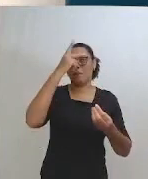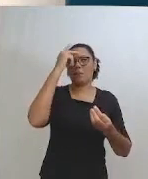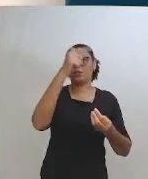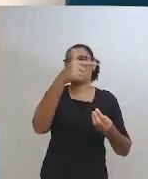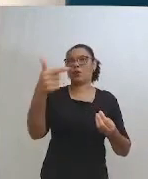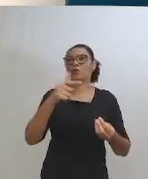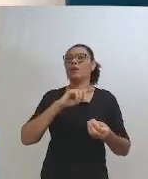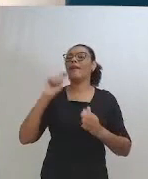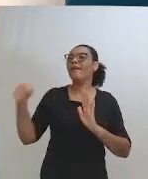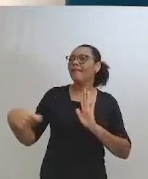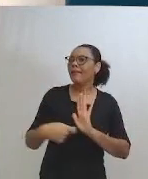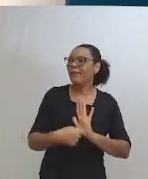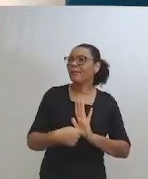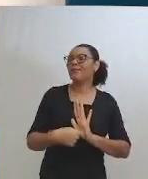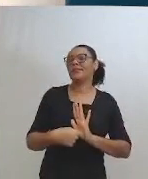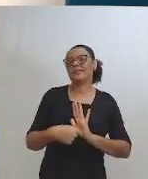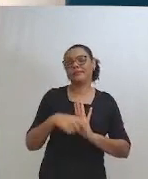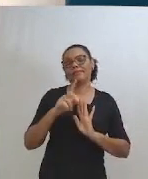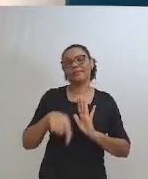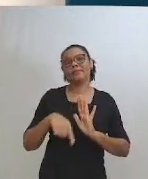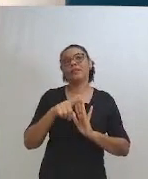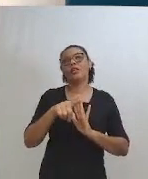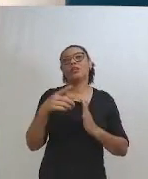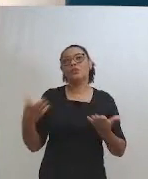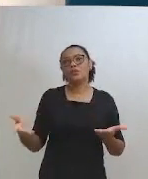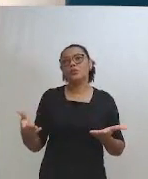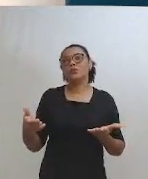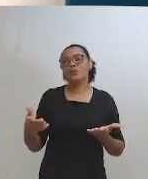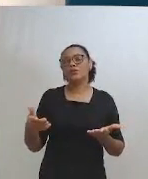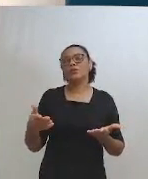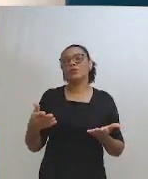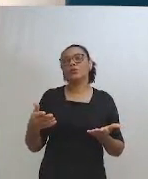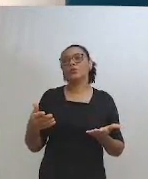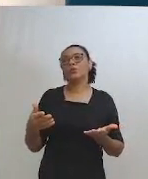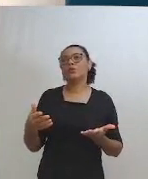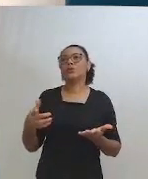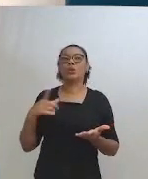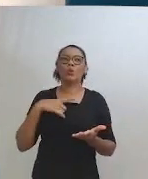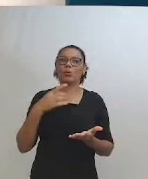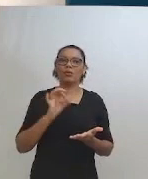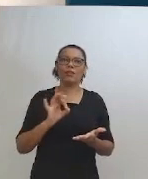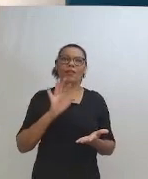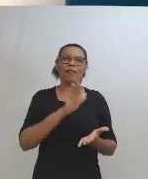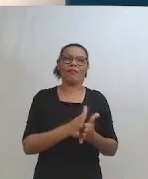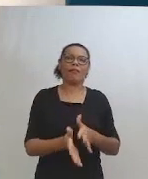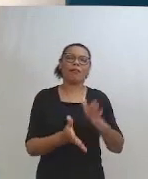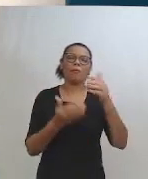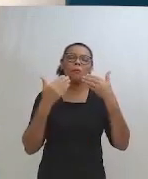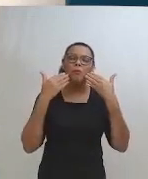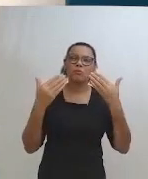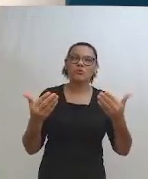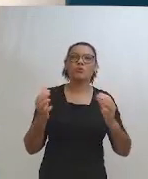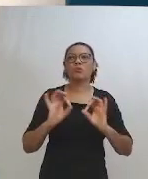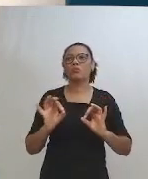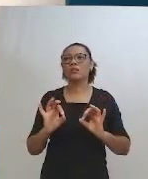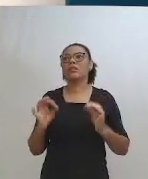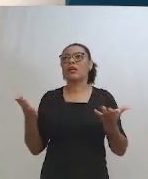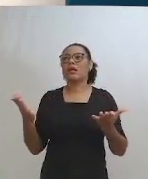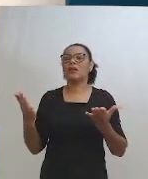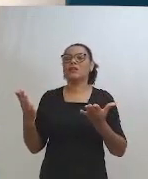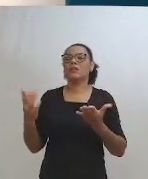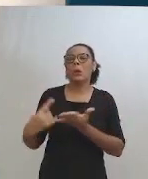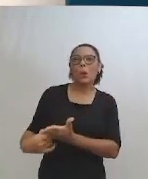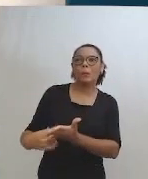inepta nesse particular tema, porquanto não trouxe aos autos nenhuma demonstração da vinculação do paciente